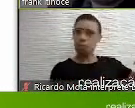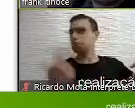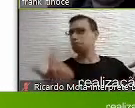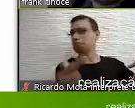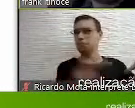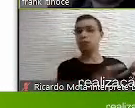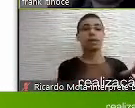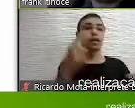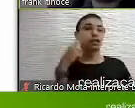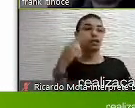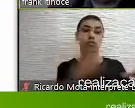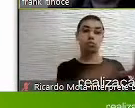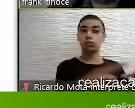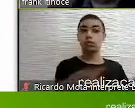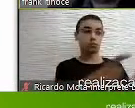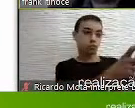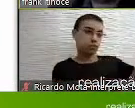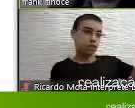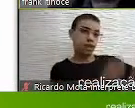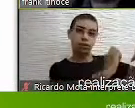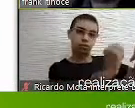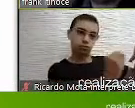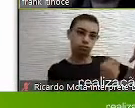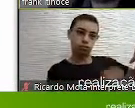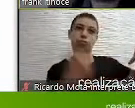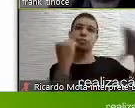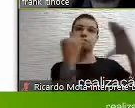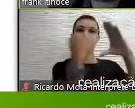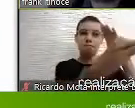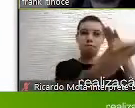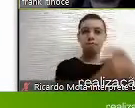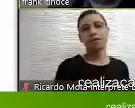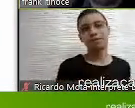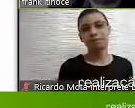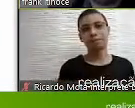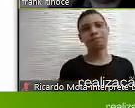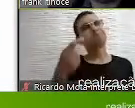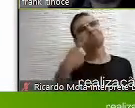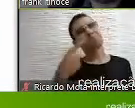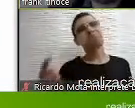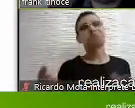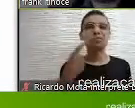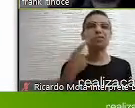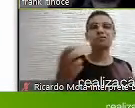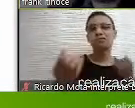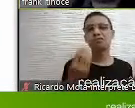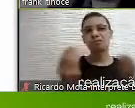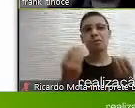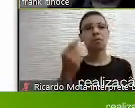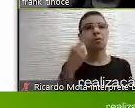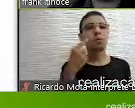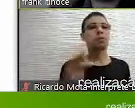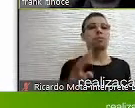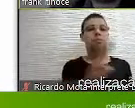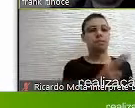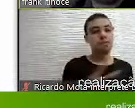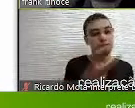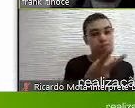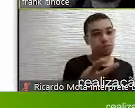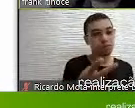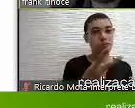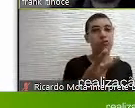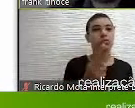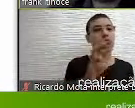direto, é só preencher o formulário. Lógico que a gente vai fazer, na verdade a gente faz uma vistoria virtual, né? A gente, pela internet, a gente dá uma